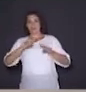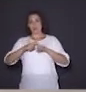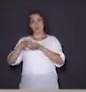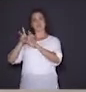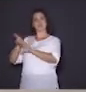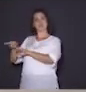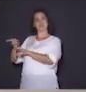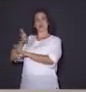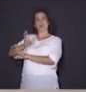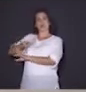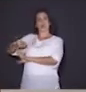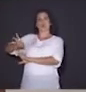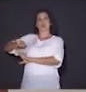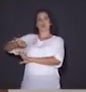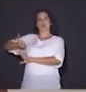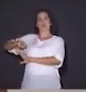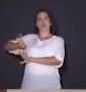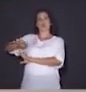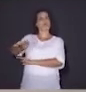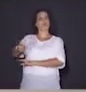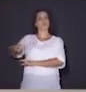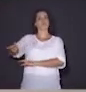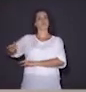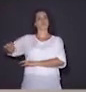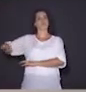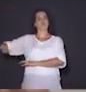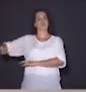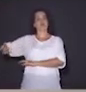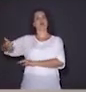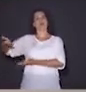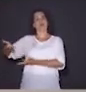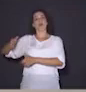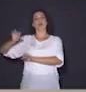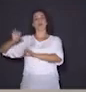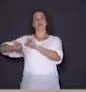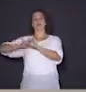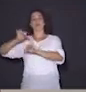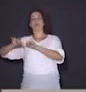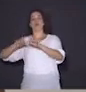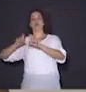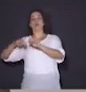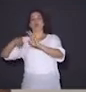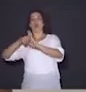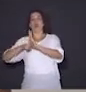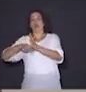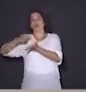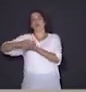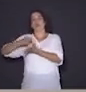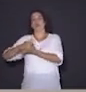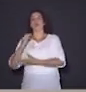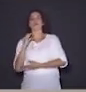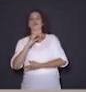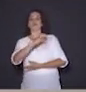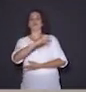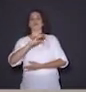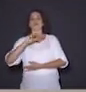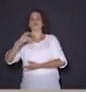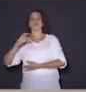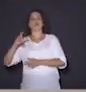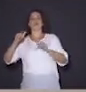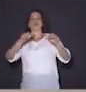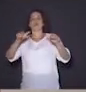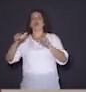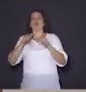esses bens para elas pra sempre e que se transforma em algumas obrigações de investimento em lugares que não são tão interessantes